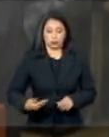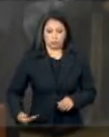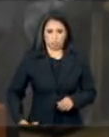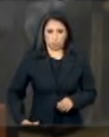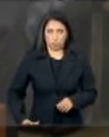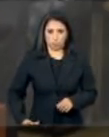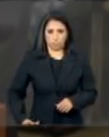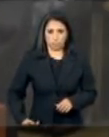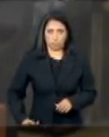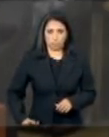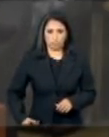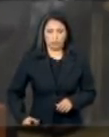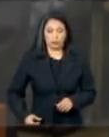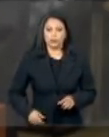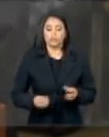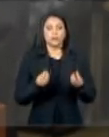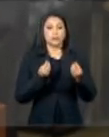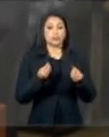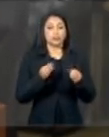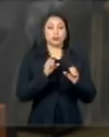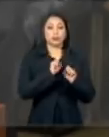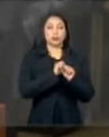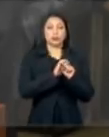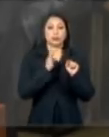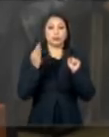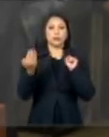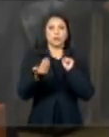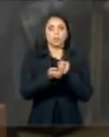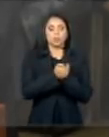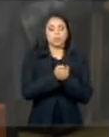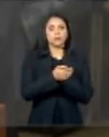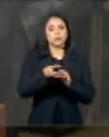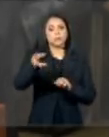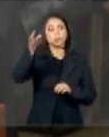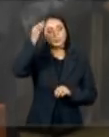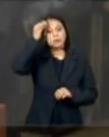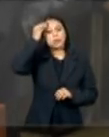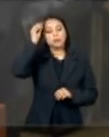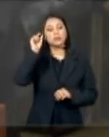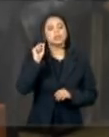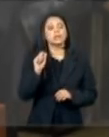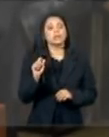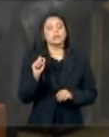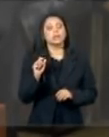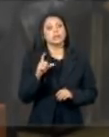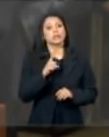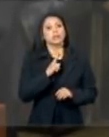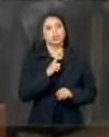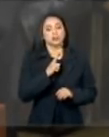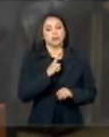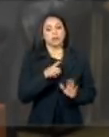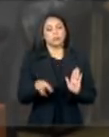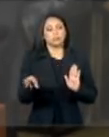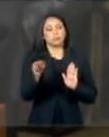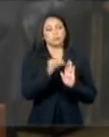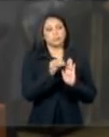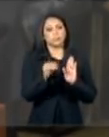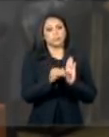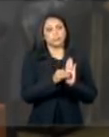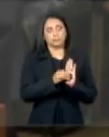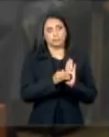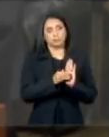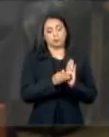como esse supremo entende que na esplana no provimento está contido desprovimento